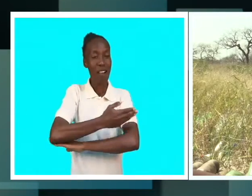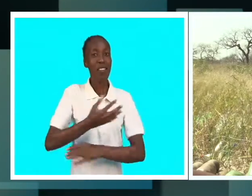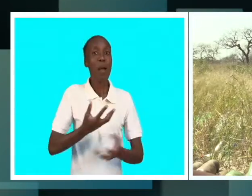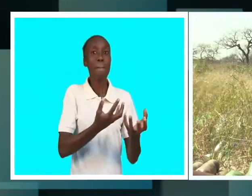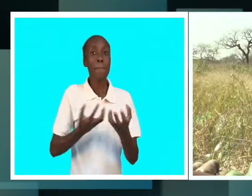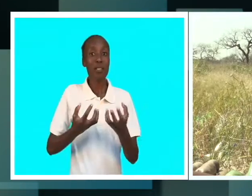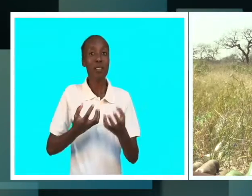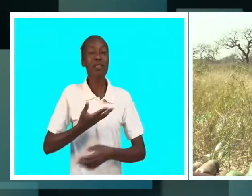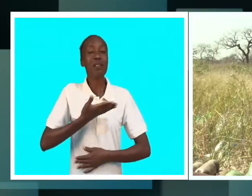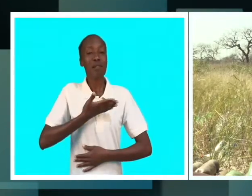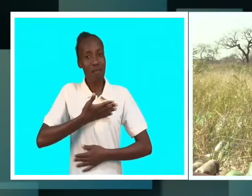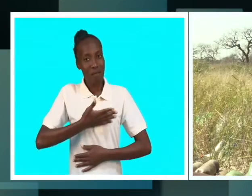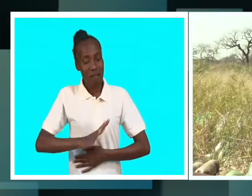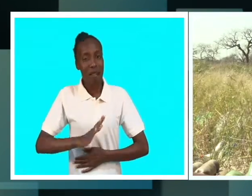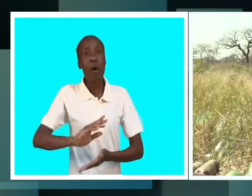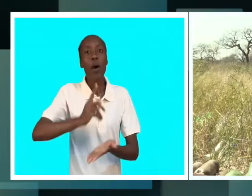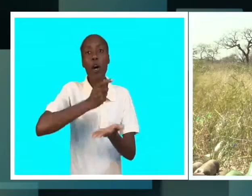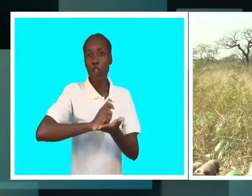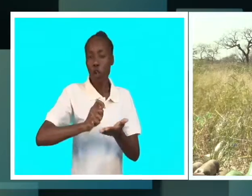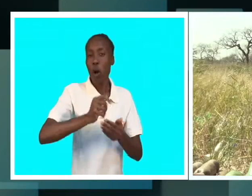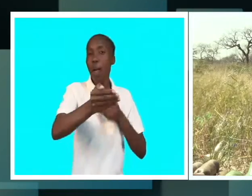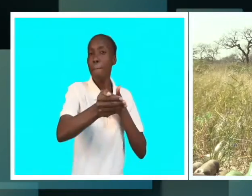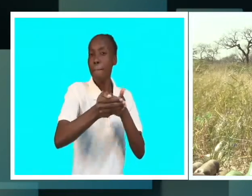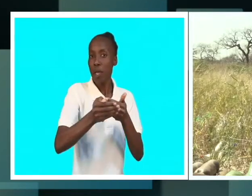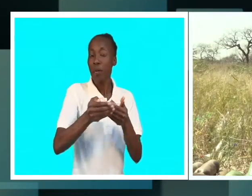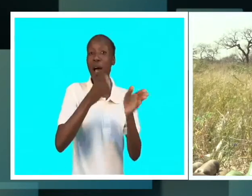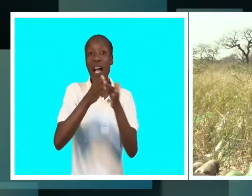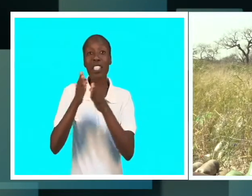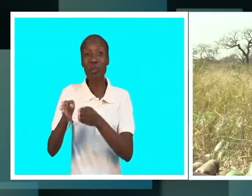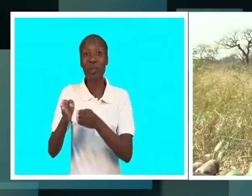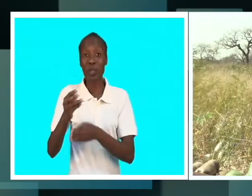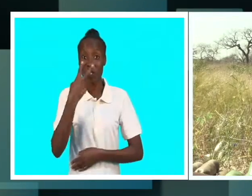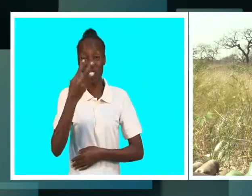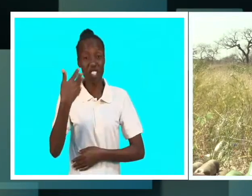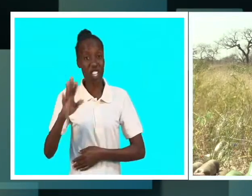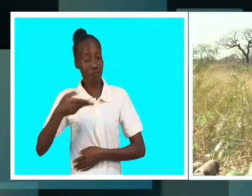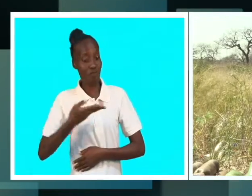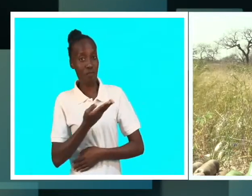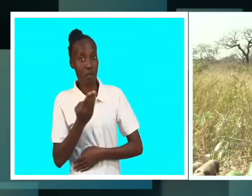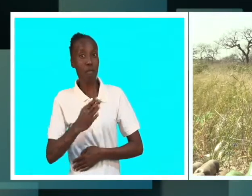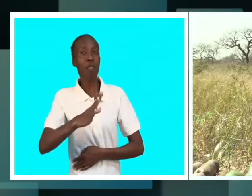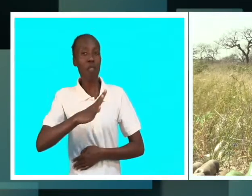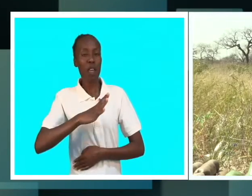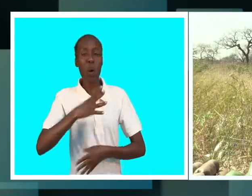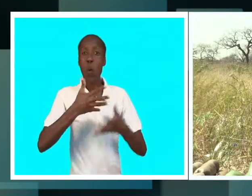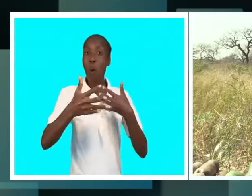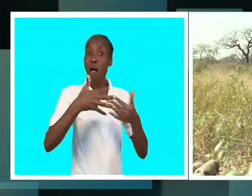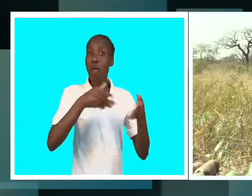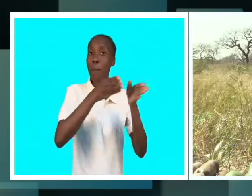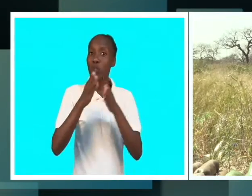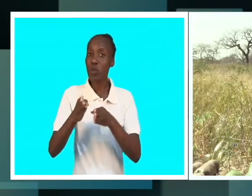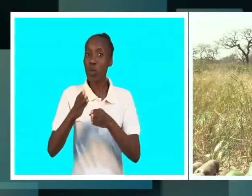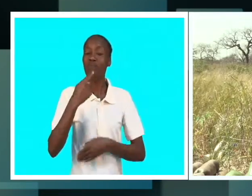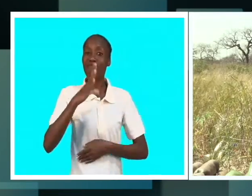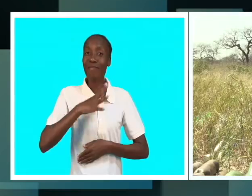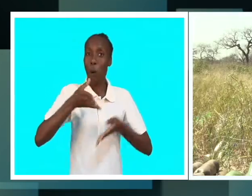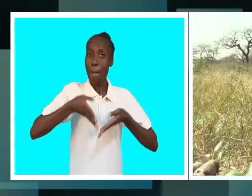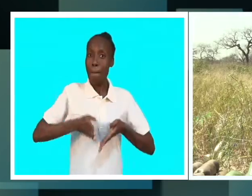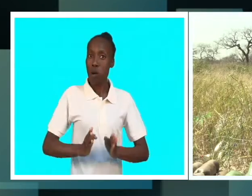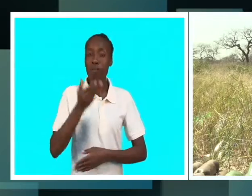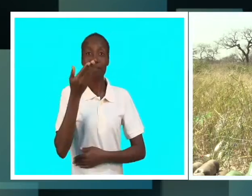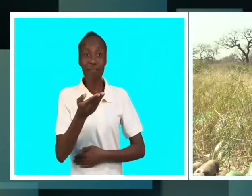precisa e que tem a necessidade de ter uma escola por perto. O povoado aqui, tal como pode testemunhar qualquer cidadão daqui, qualquer